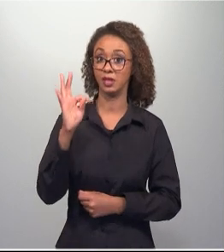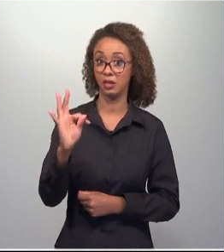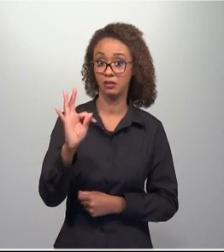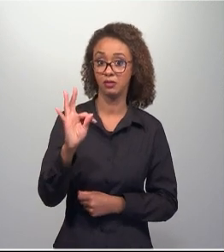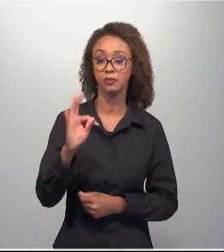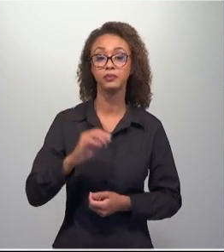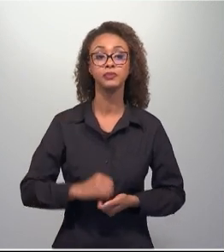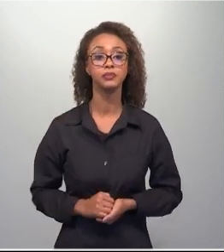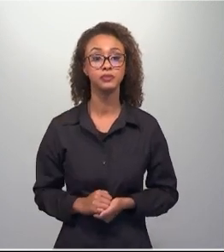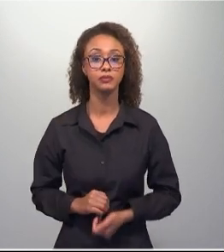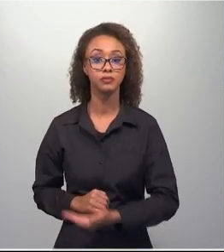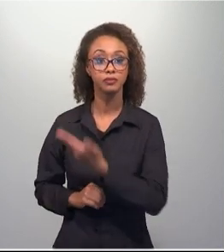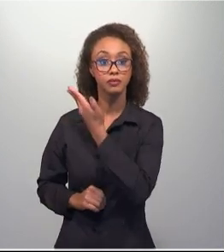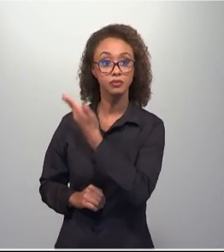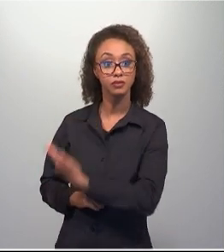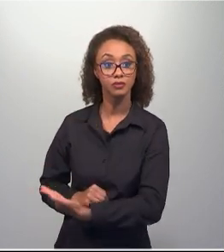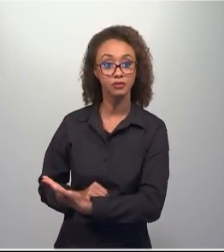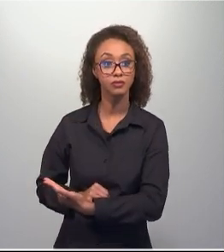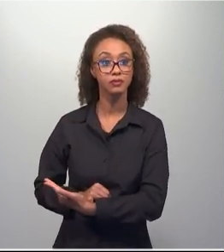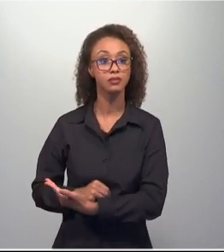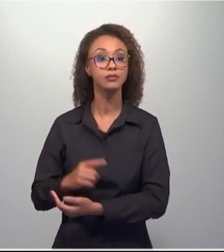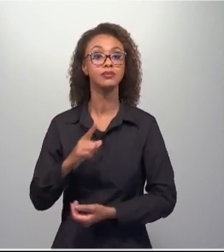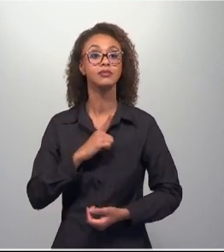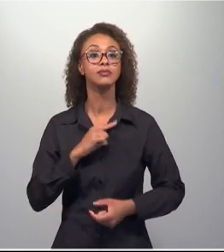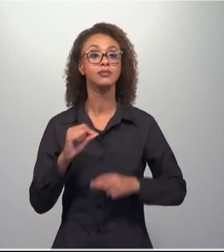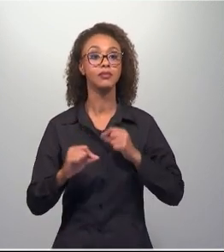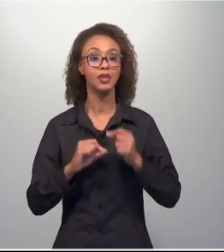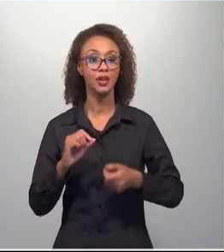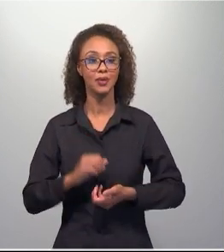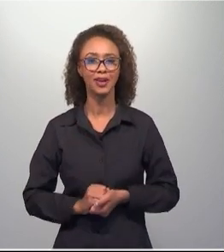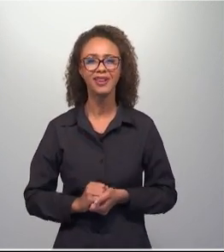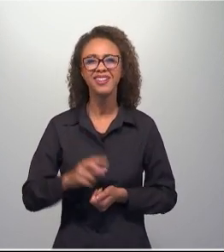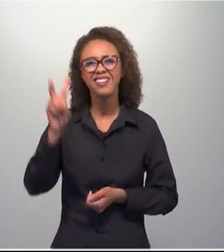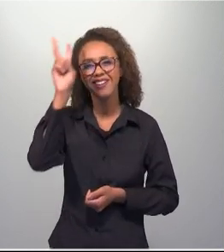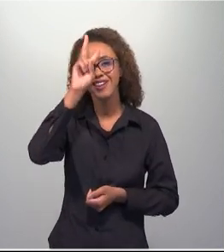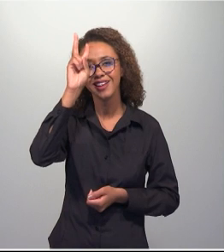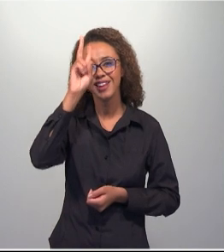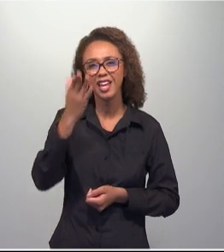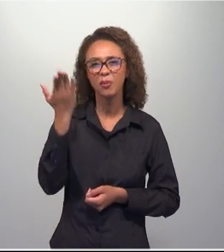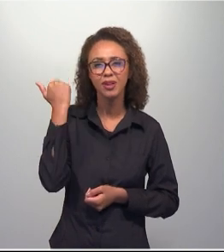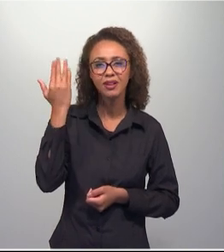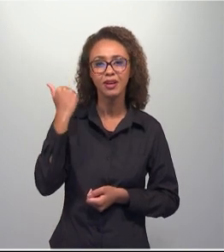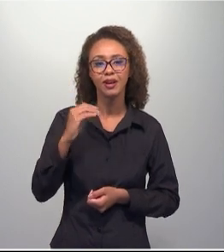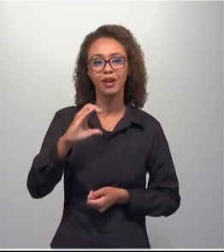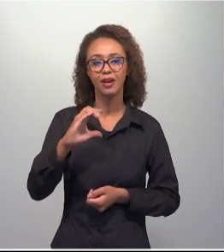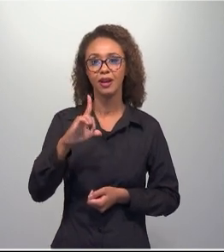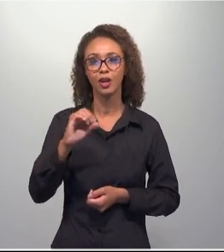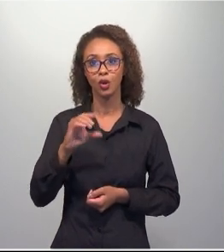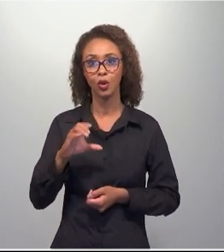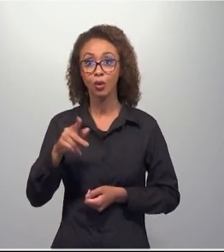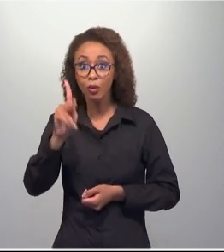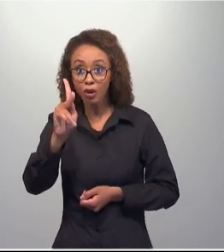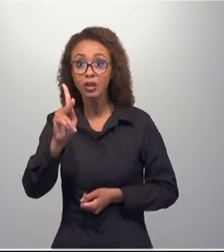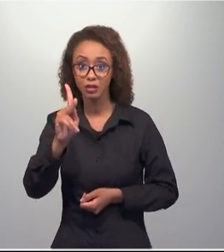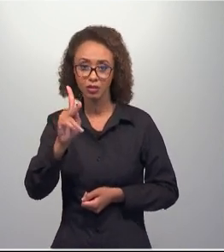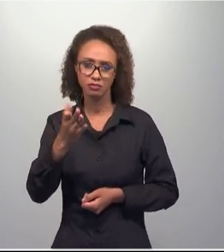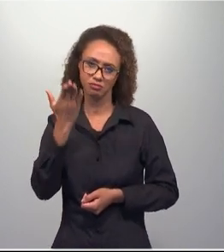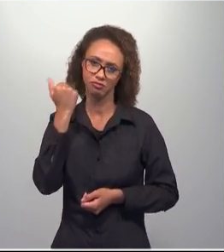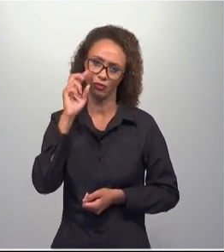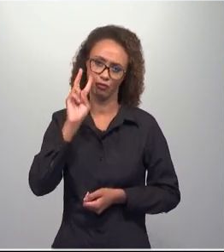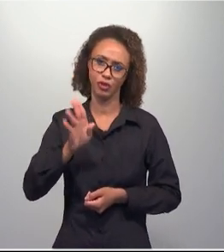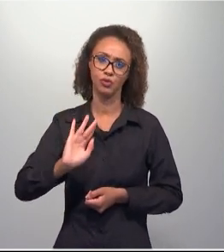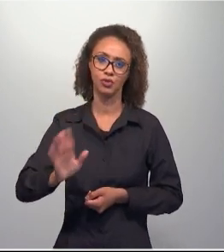é a variação do clock né o que nós já vimos em algum lugar e tenho então